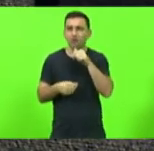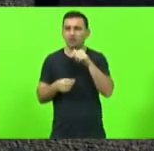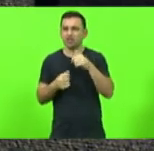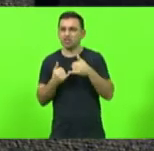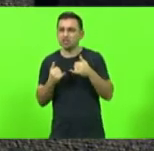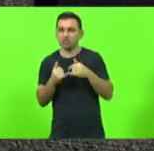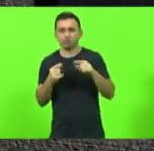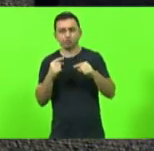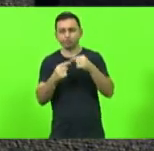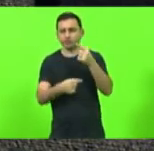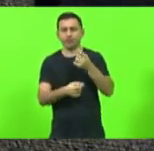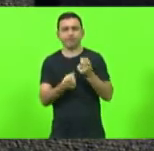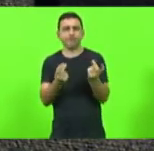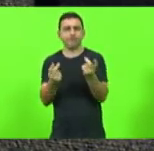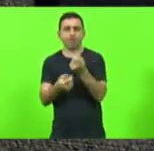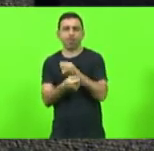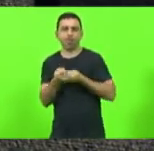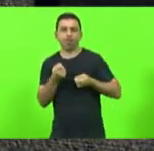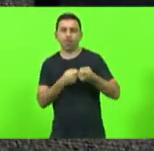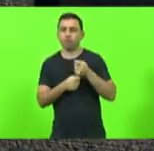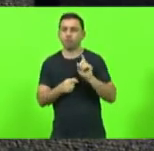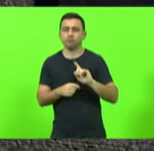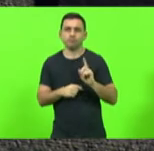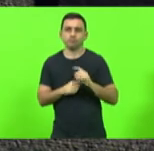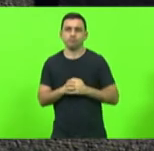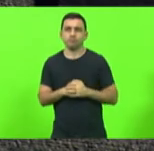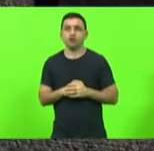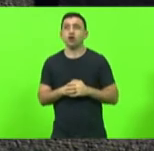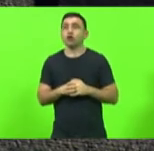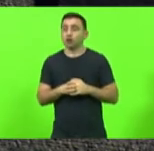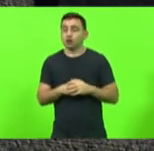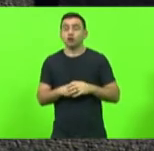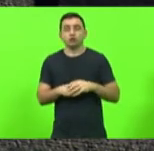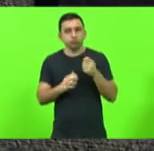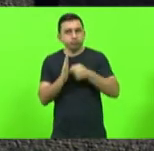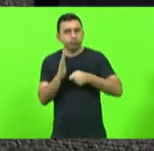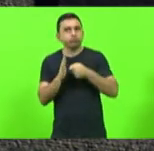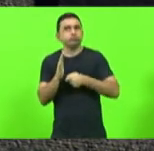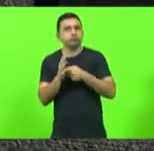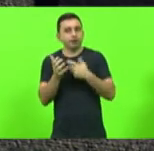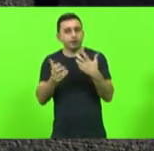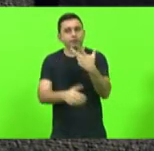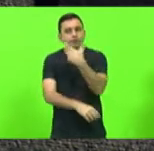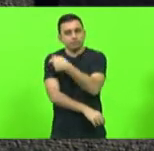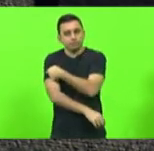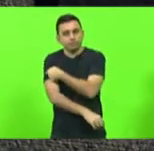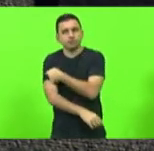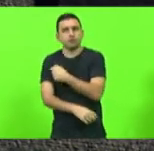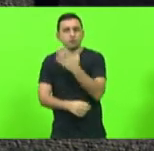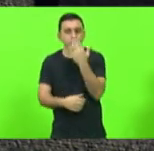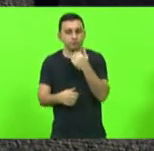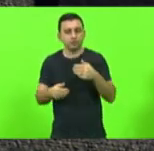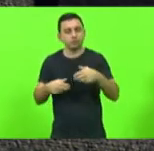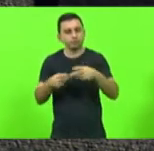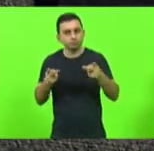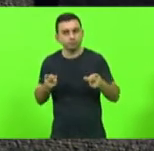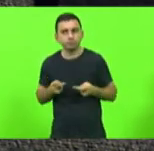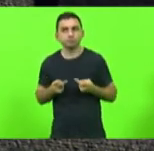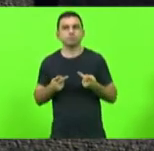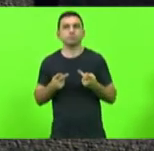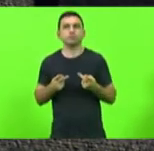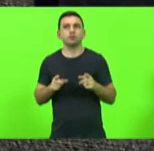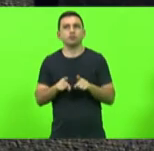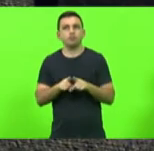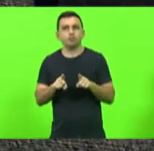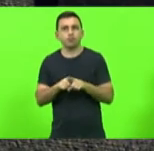Continuamos em luta por vacina no braço, comida no prato, junto à Via Campesina, o Campo Unitário e